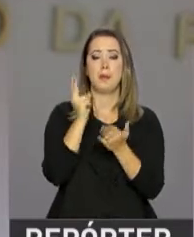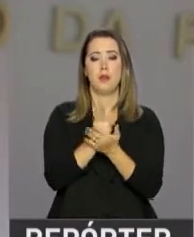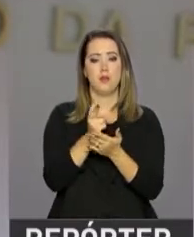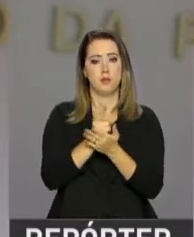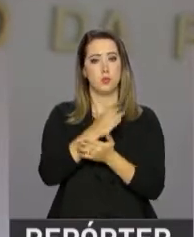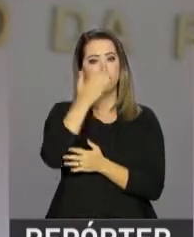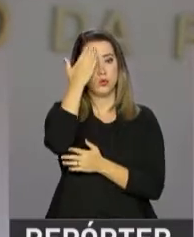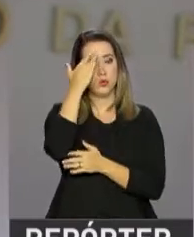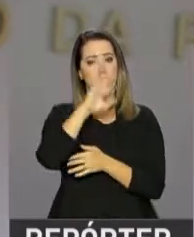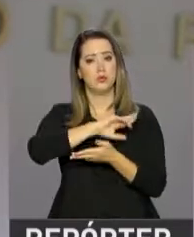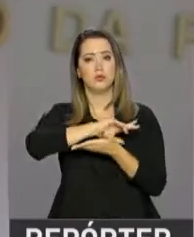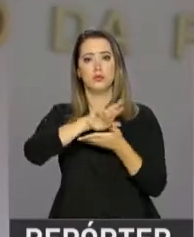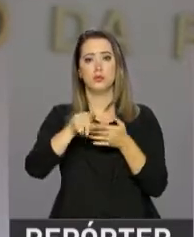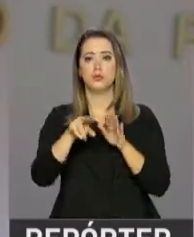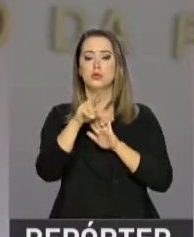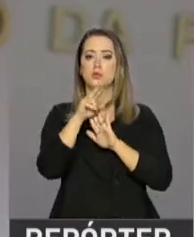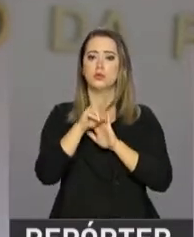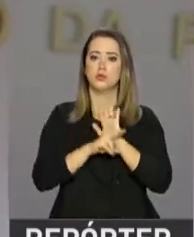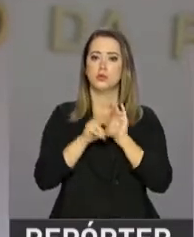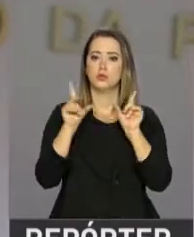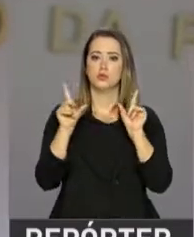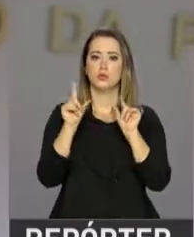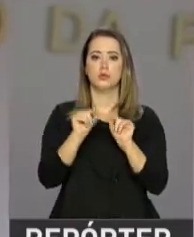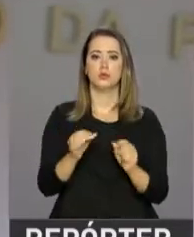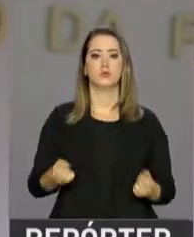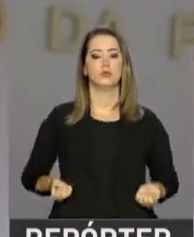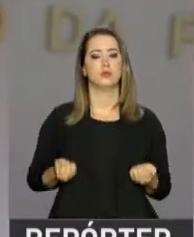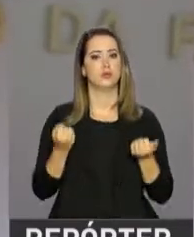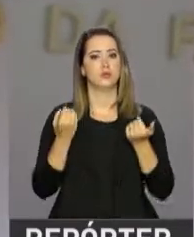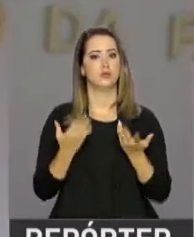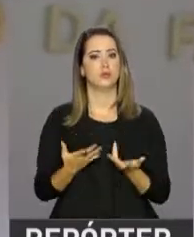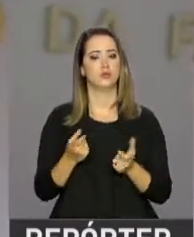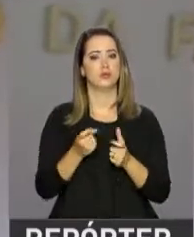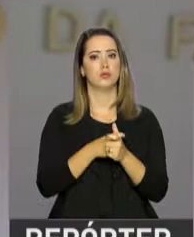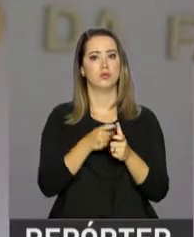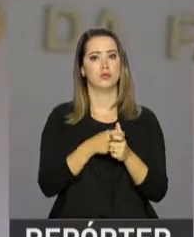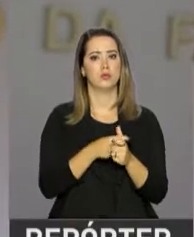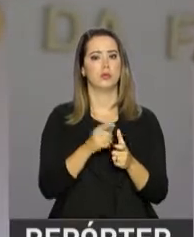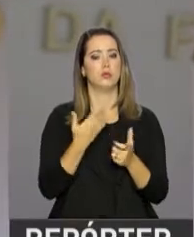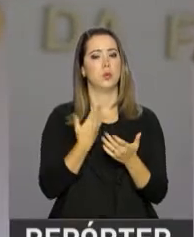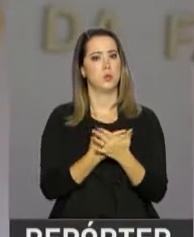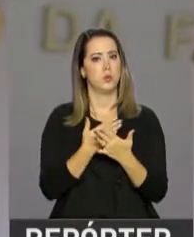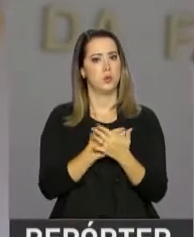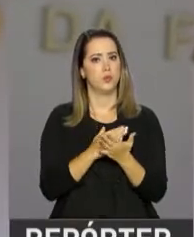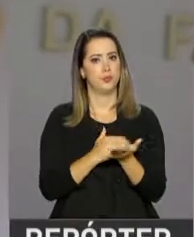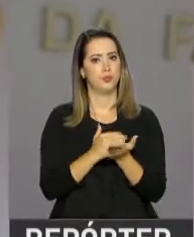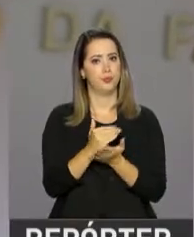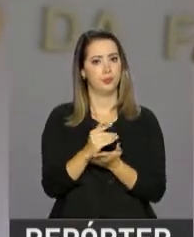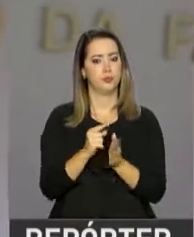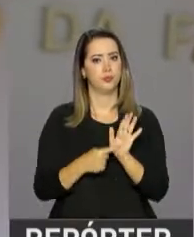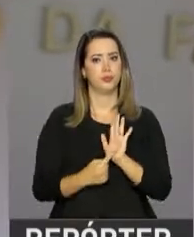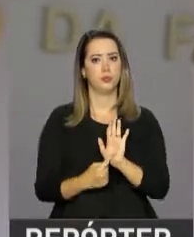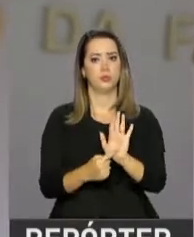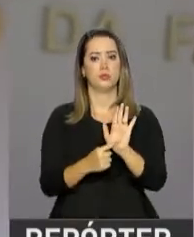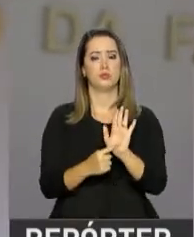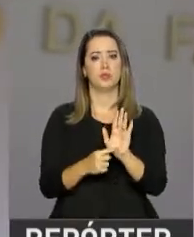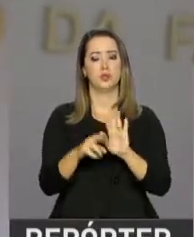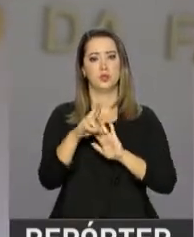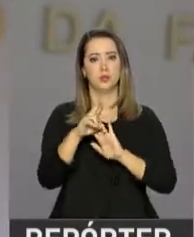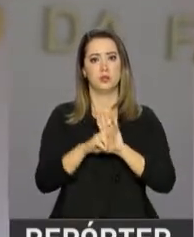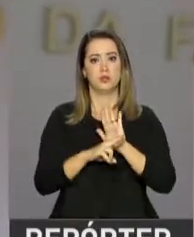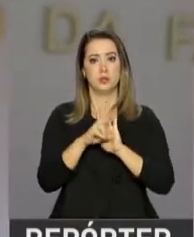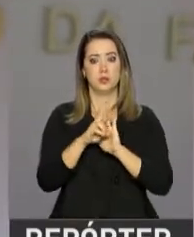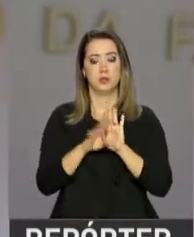aí uma série de medidas para reduzir despesas e o endividamento, os estudos preliminares indicam aí que a regra de ouro pode